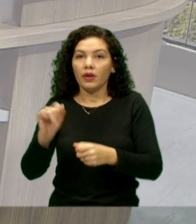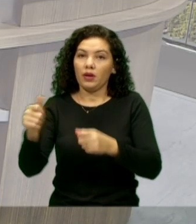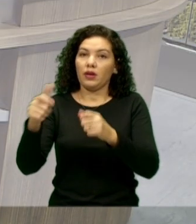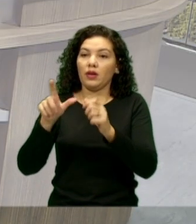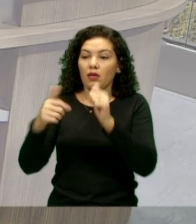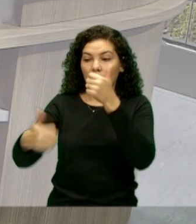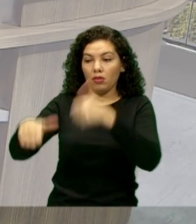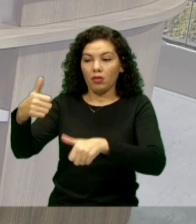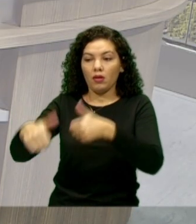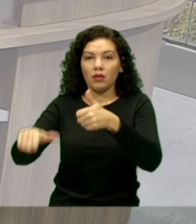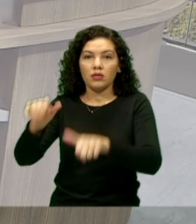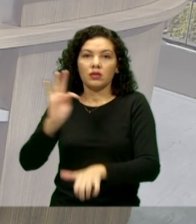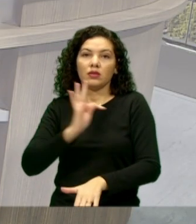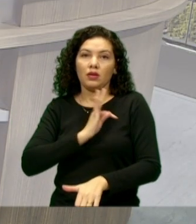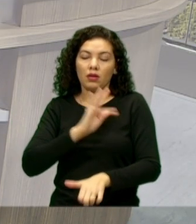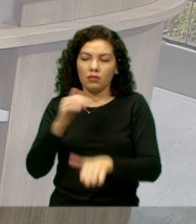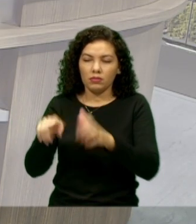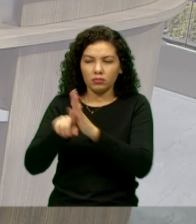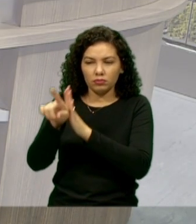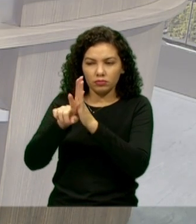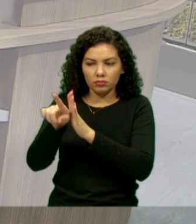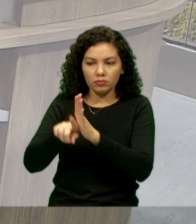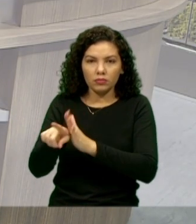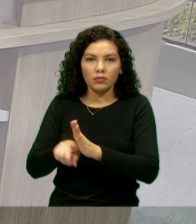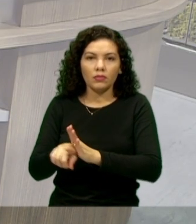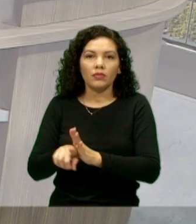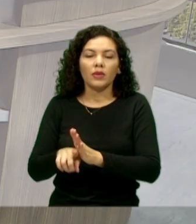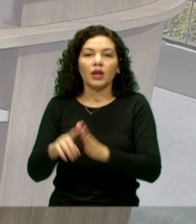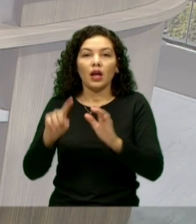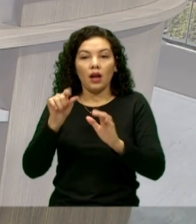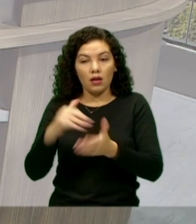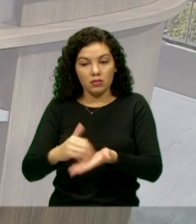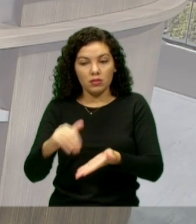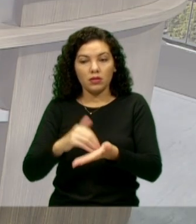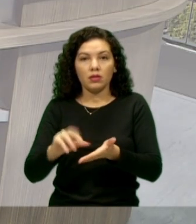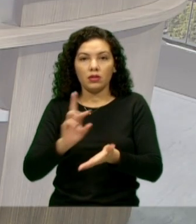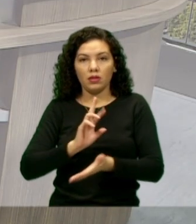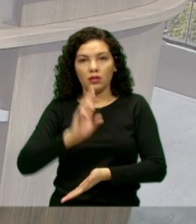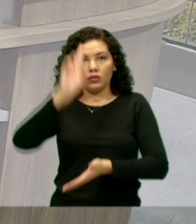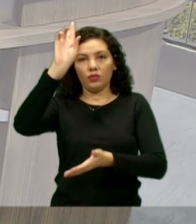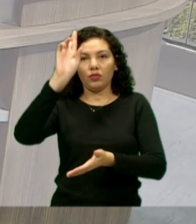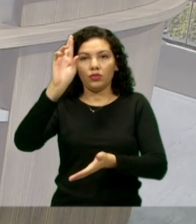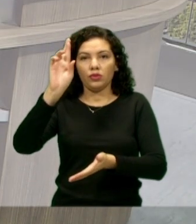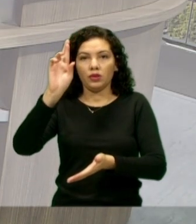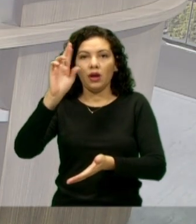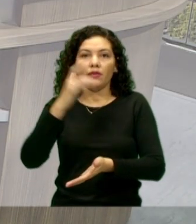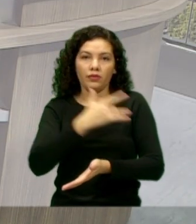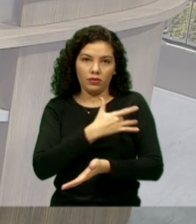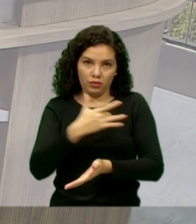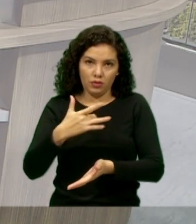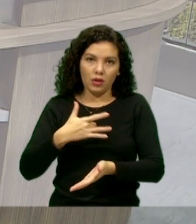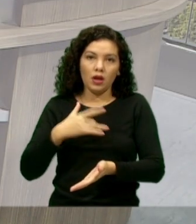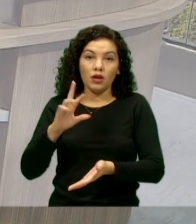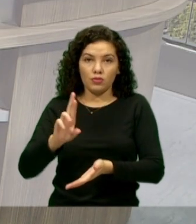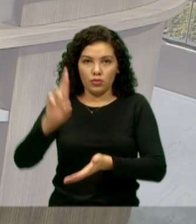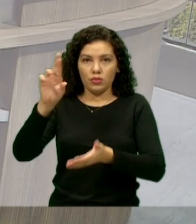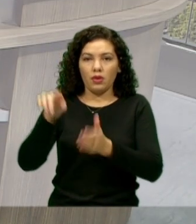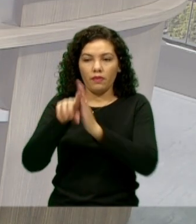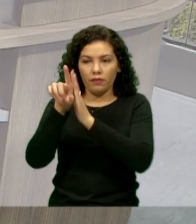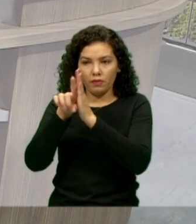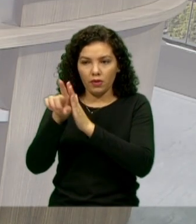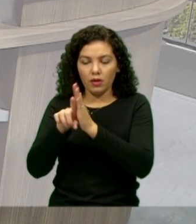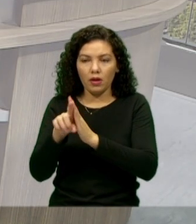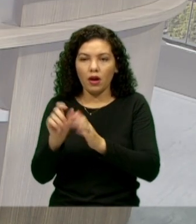análise técnica feita pela própria Secretaria de Saúde. De uma necessidade, né? Que é a responsável